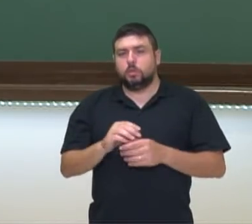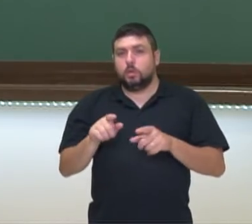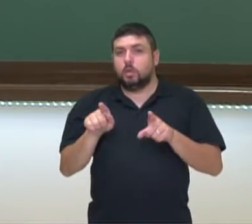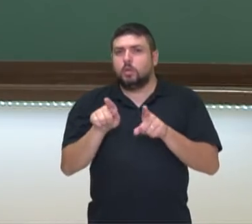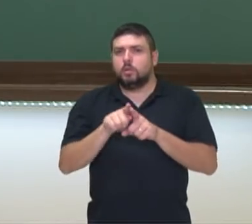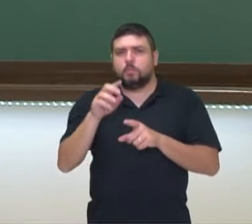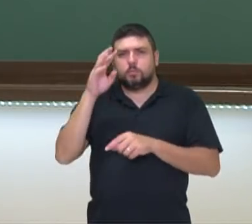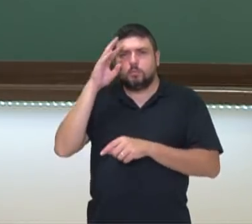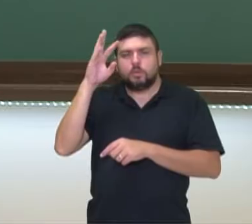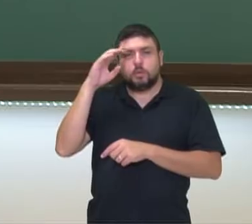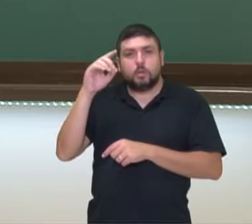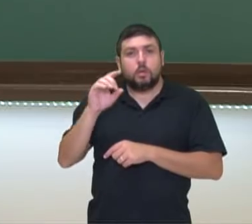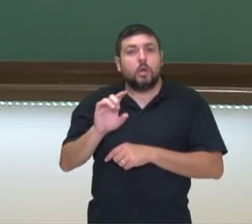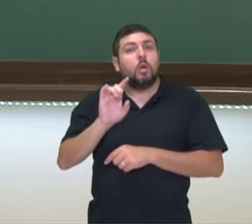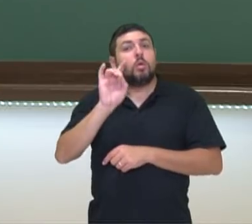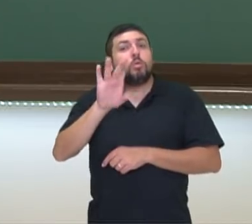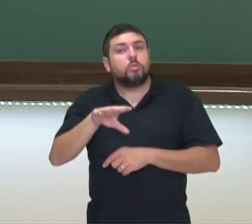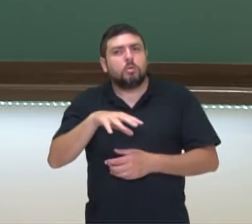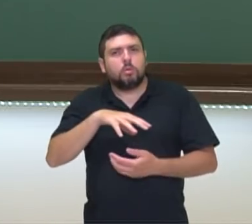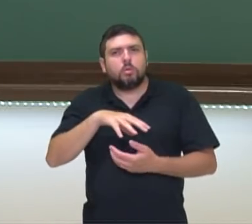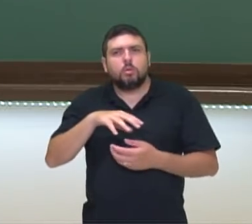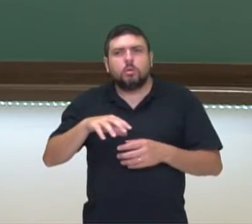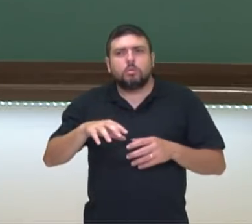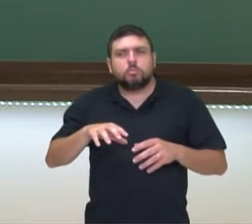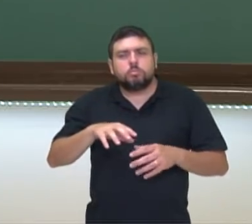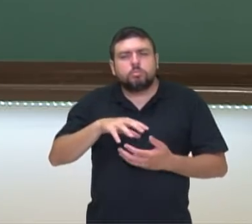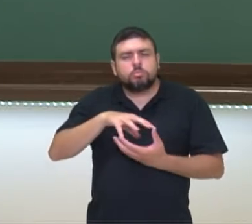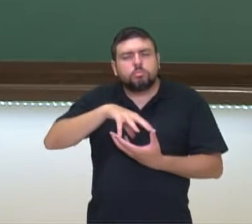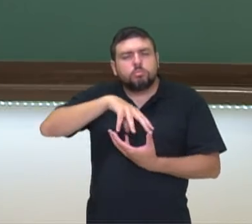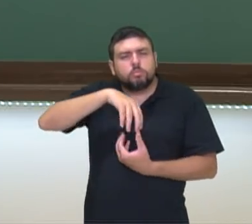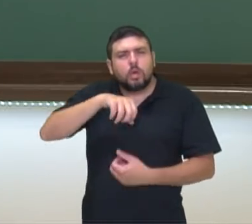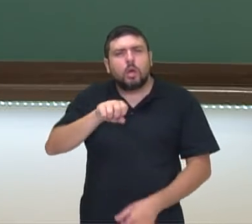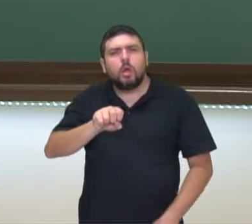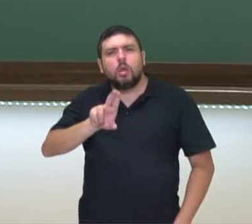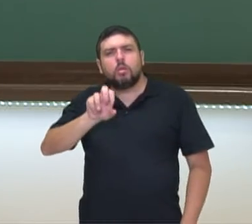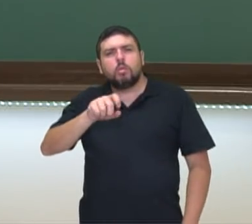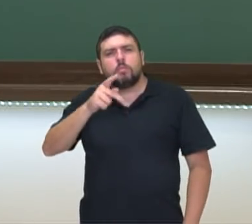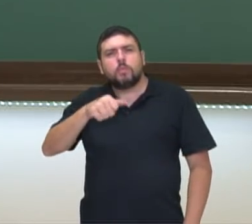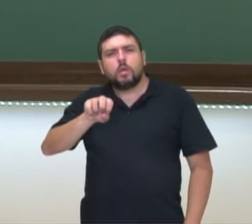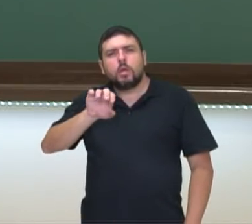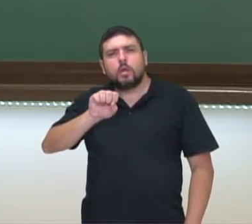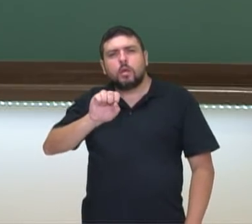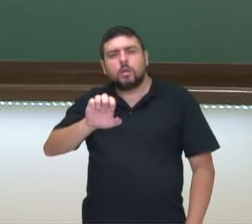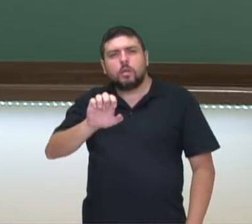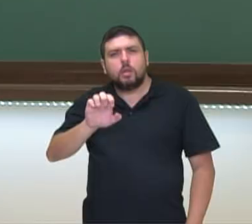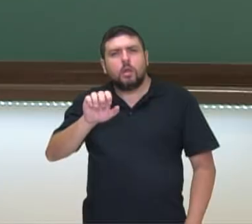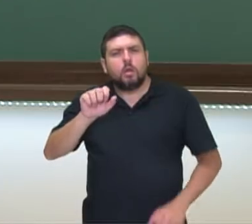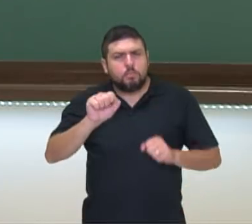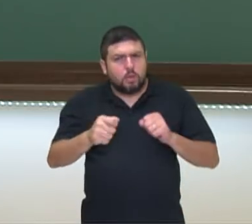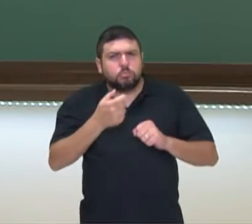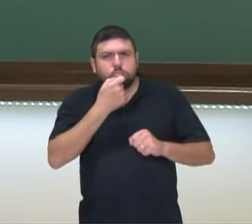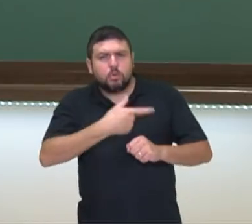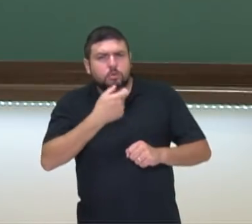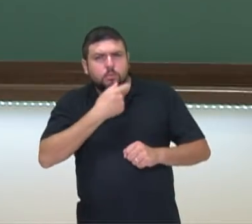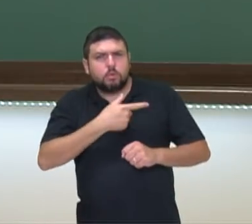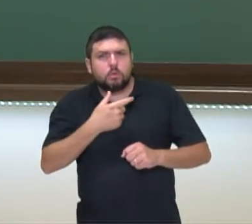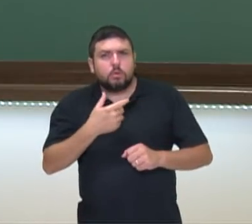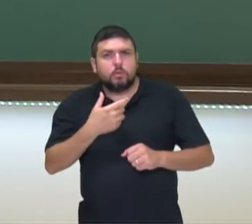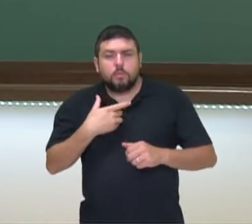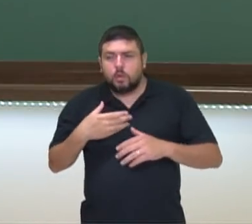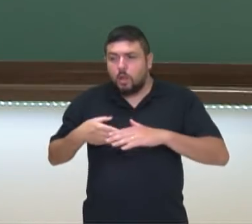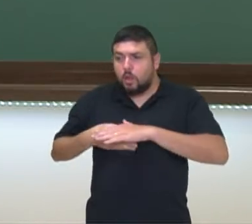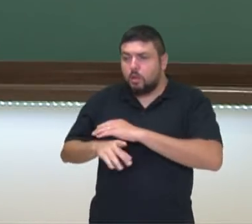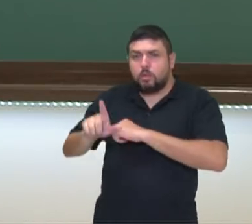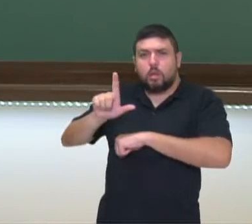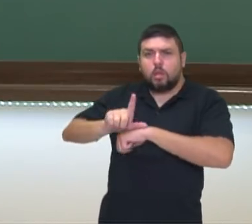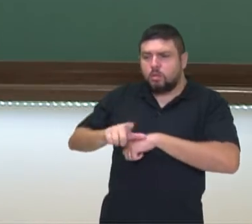também, não é só suspense nessa história, pode ser um suspense junto com humor. Nós temos aqui uma situação inusitada, o personagem entra numa